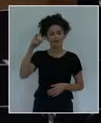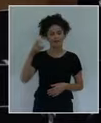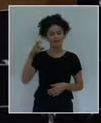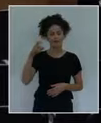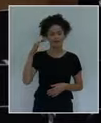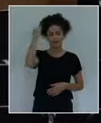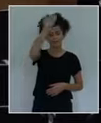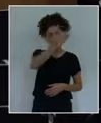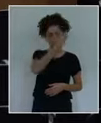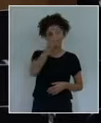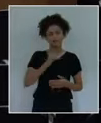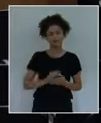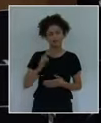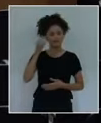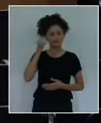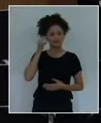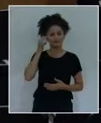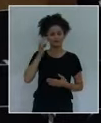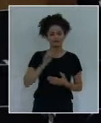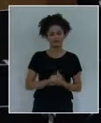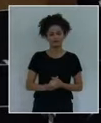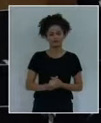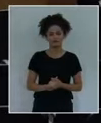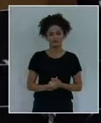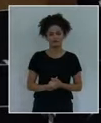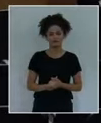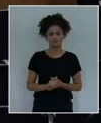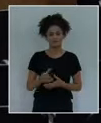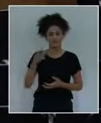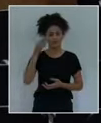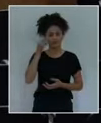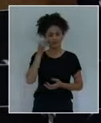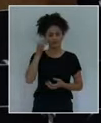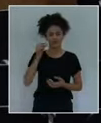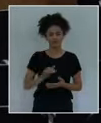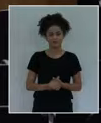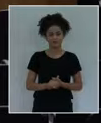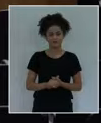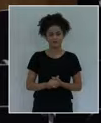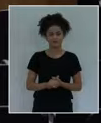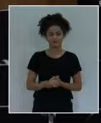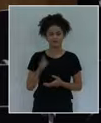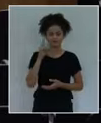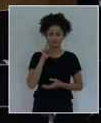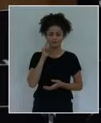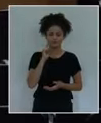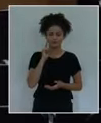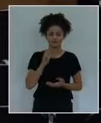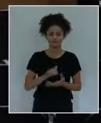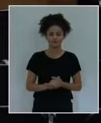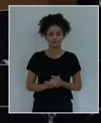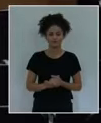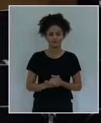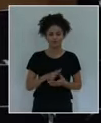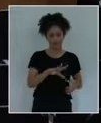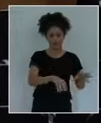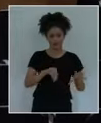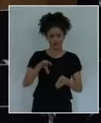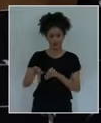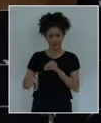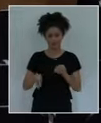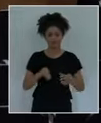Alberto Montanha da Silva, Ana Maria Ferreira Proença, Raimundo da Conceição Gomes, Irmã Luiz dos Santos, Antônio Castro